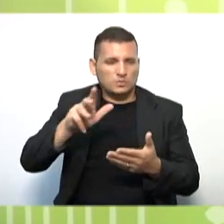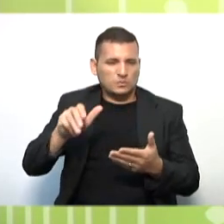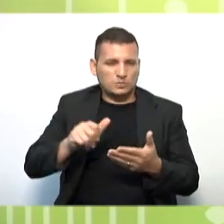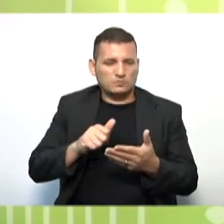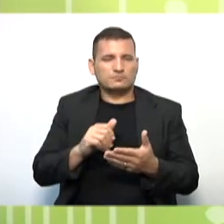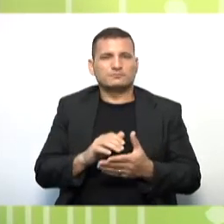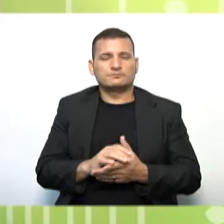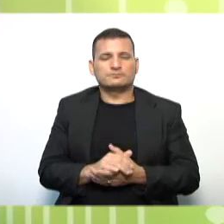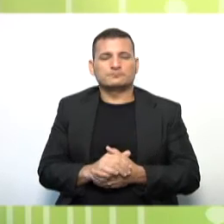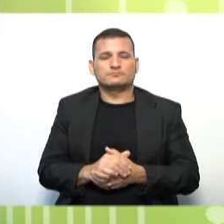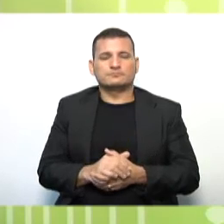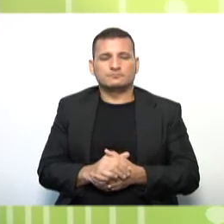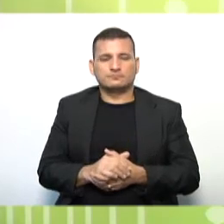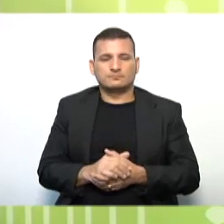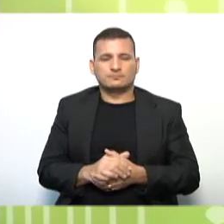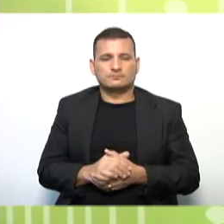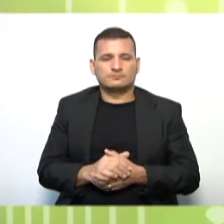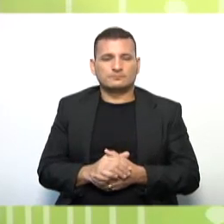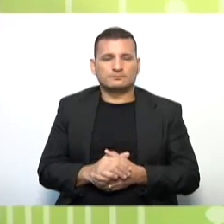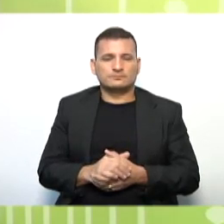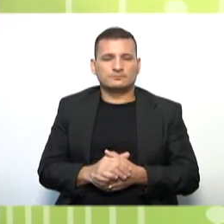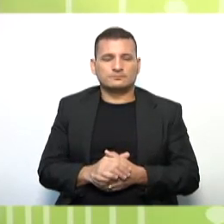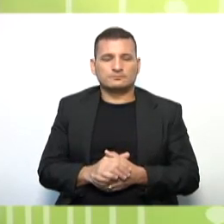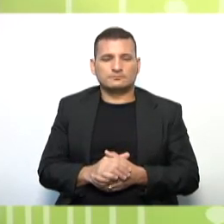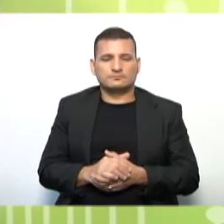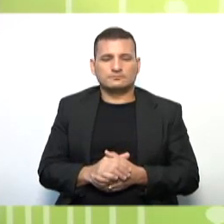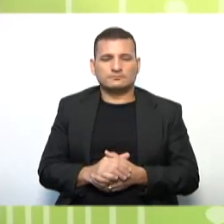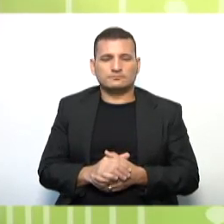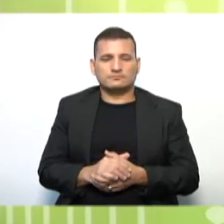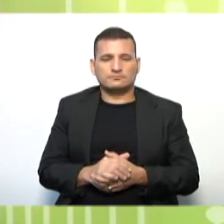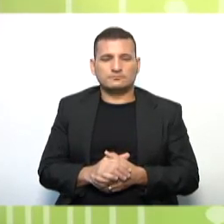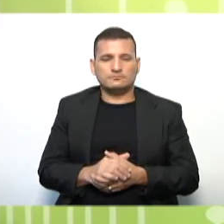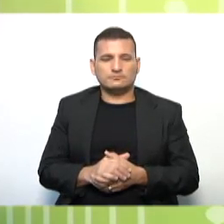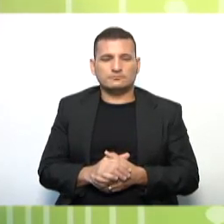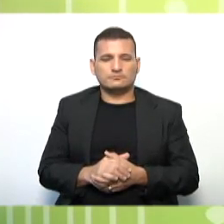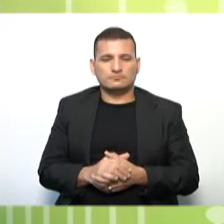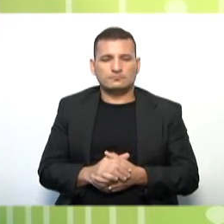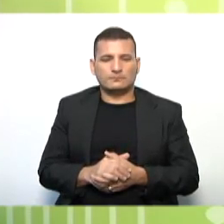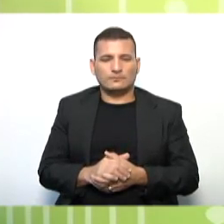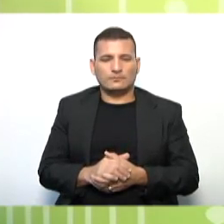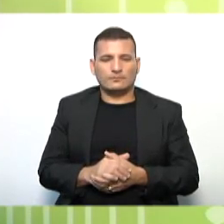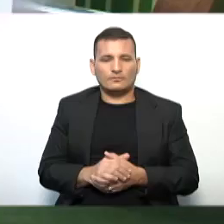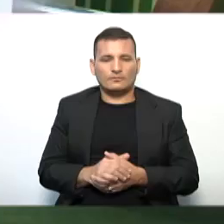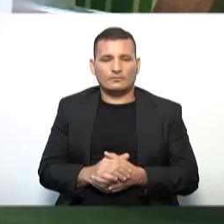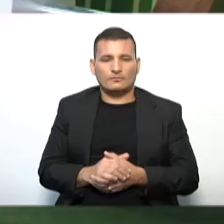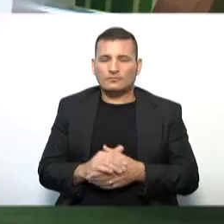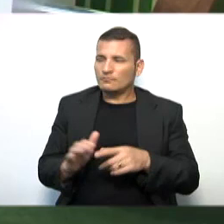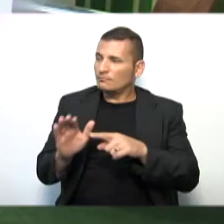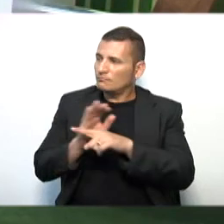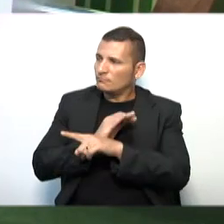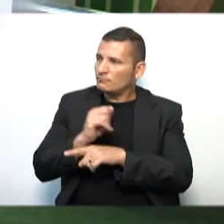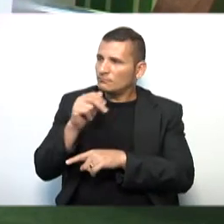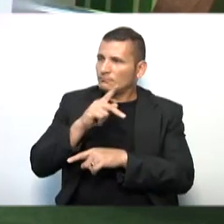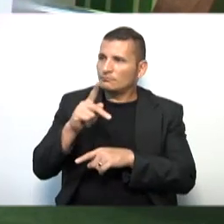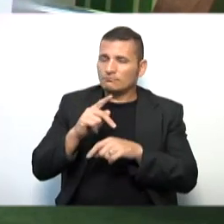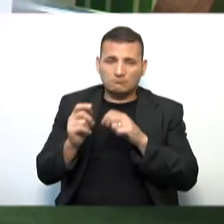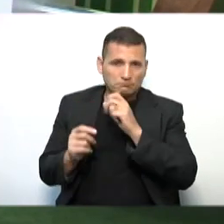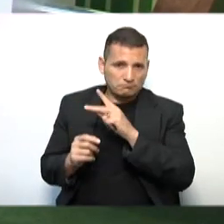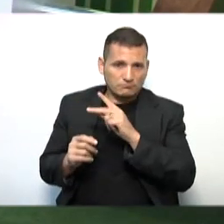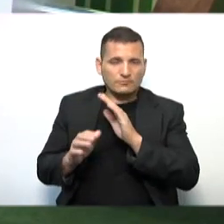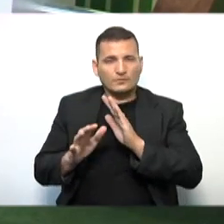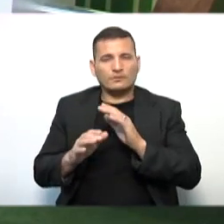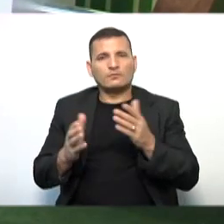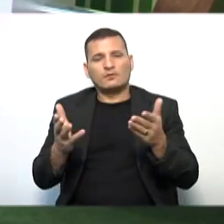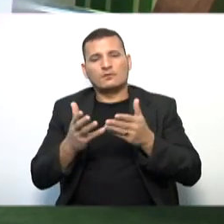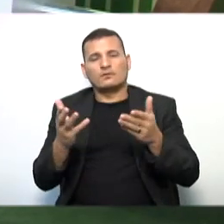os atributos necessários para esses arquivos serem acessados, ok? Finalizamos, professora? Finalizamos. Com isso, chegamos